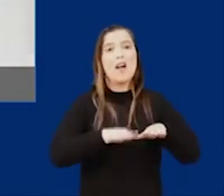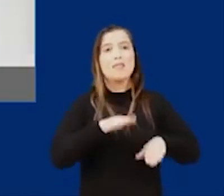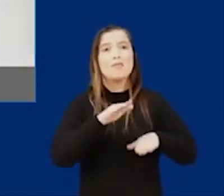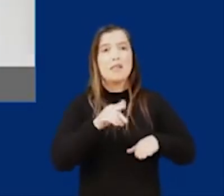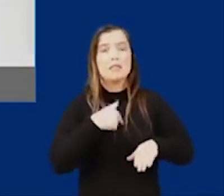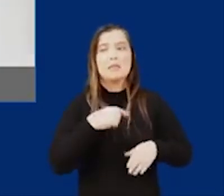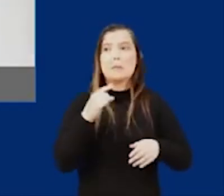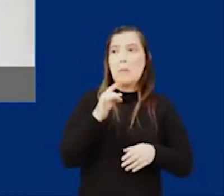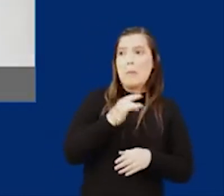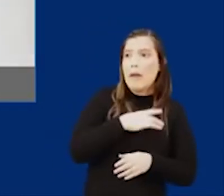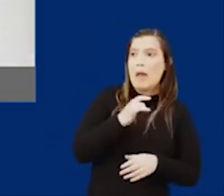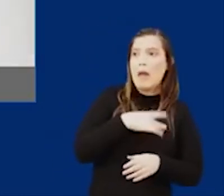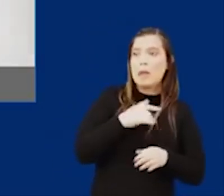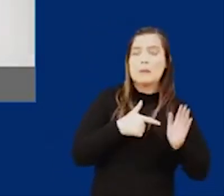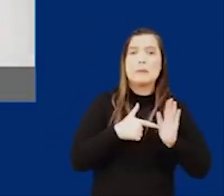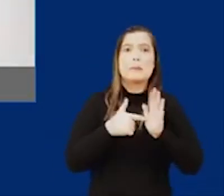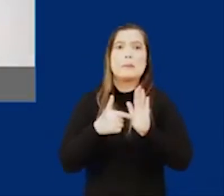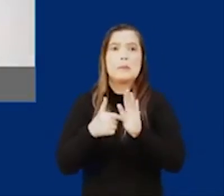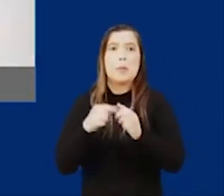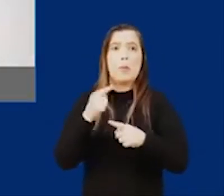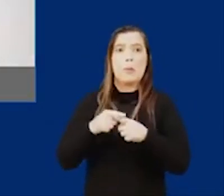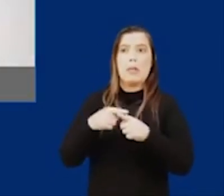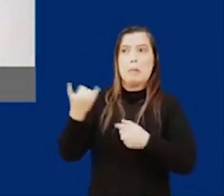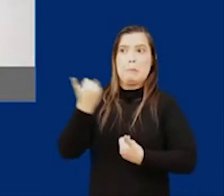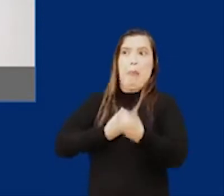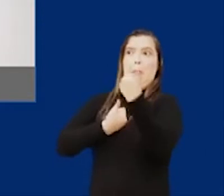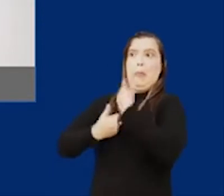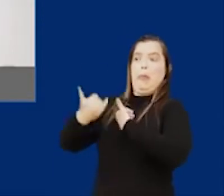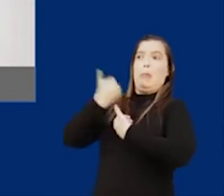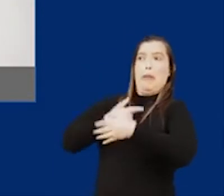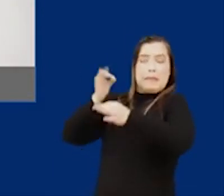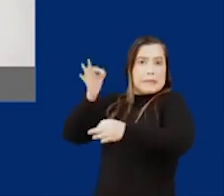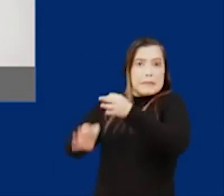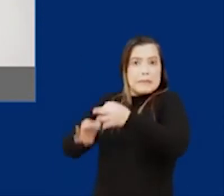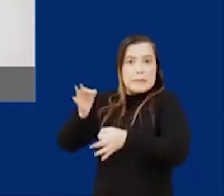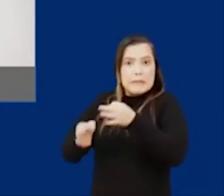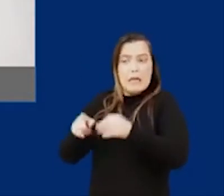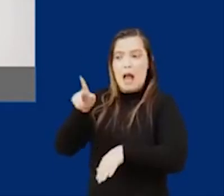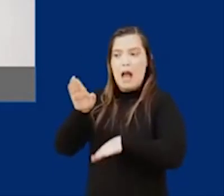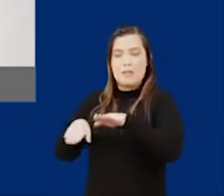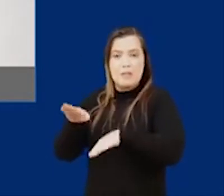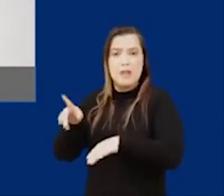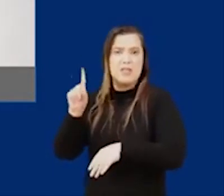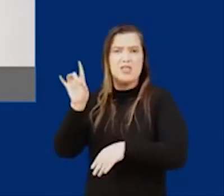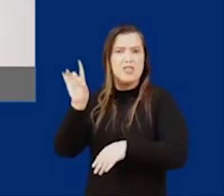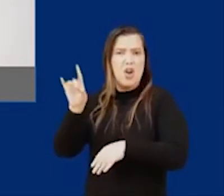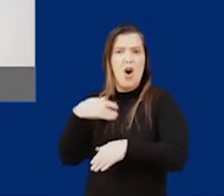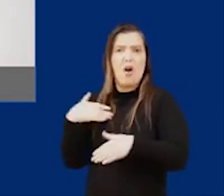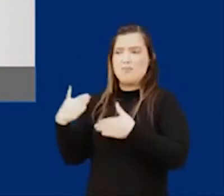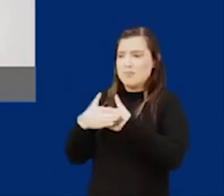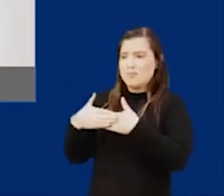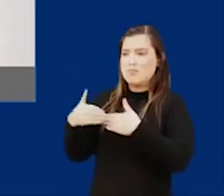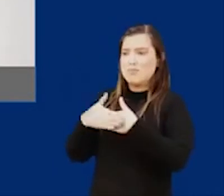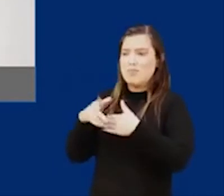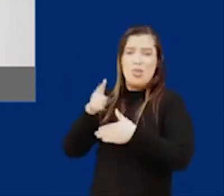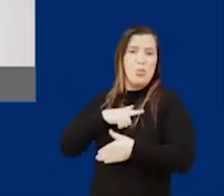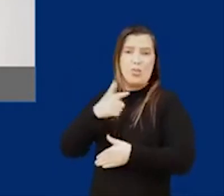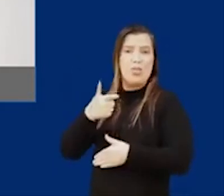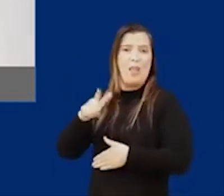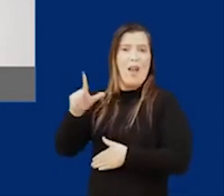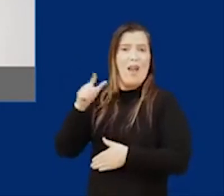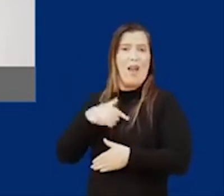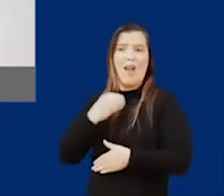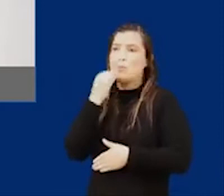se expor, porque não querem ser julgadas, porque muitas das vezes só querem ser acolhidas e não têm essa oportunidade de